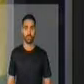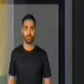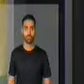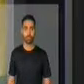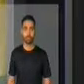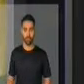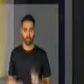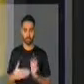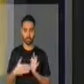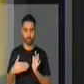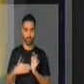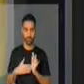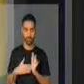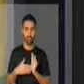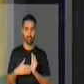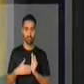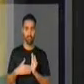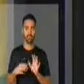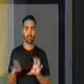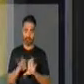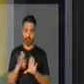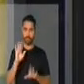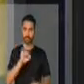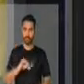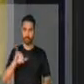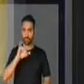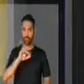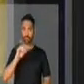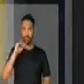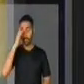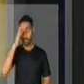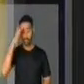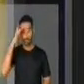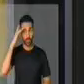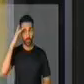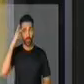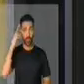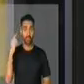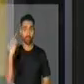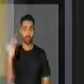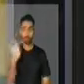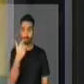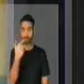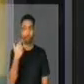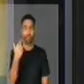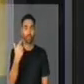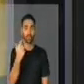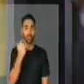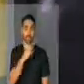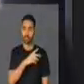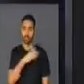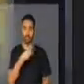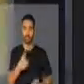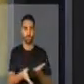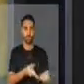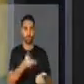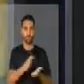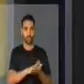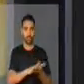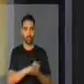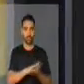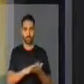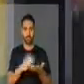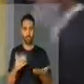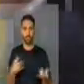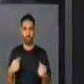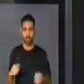E por fim, mas não menos importante, para aquelas pessoas que não têm mais possibilidade terapêutica, a gente precisa investir em